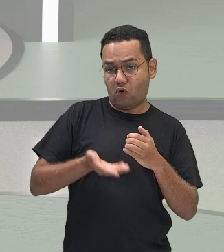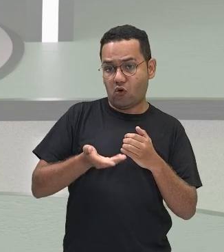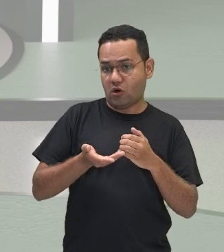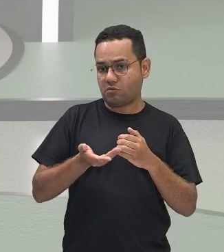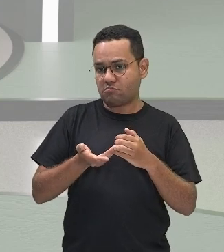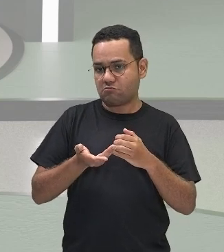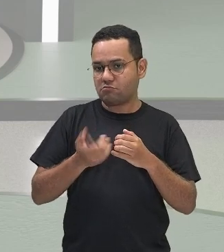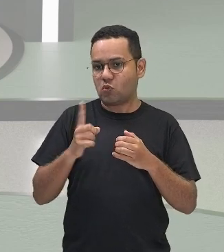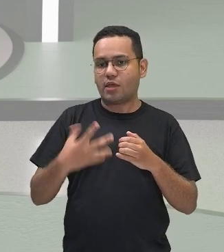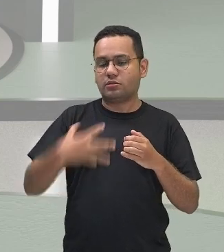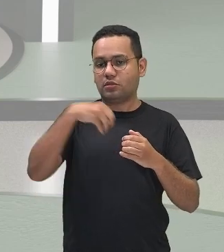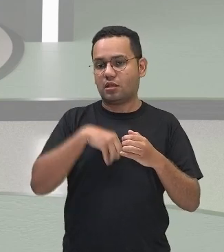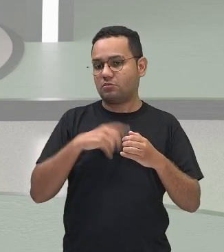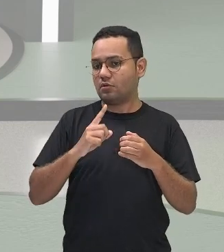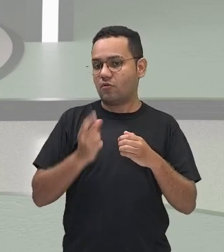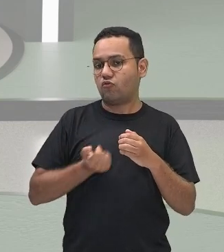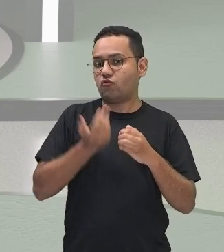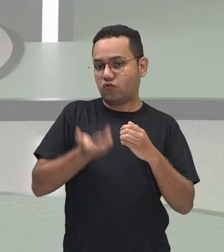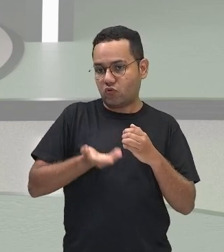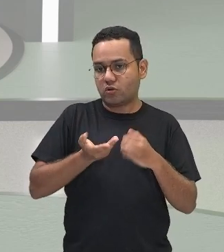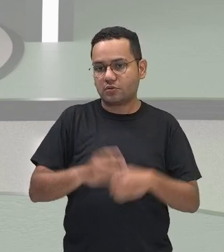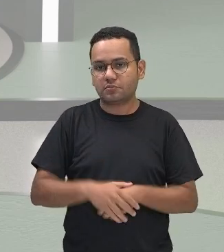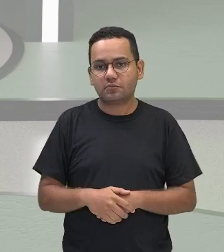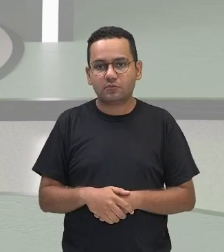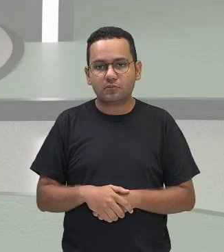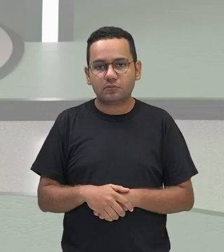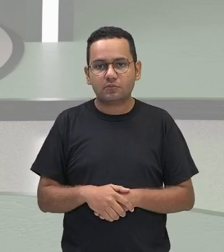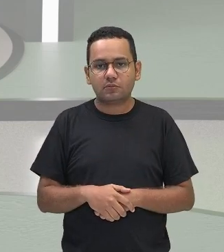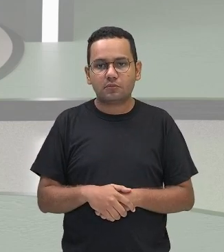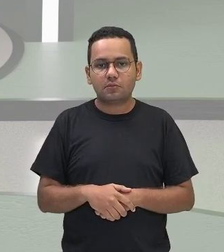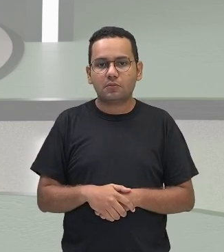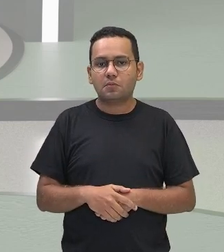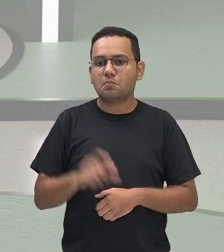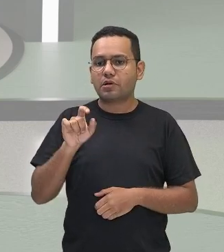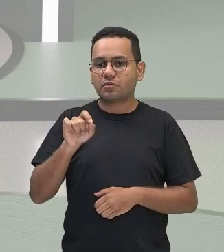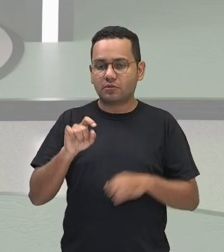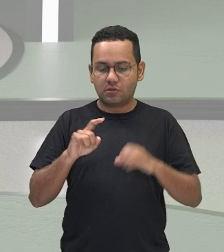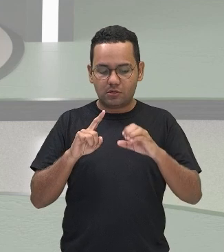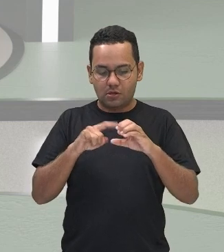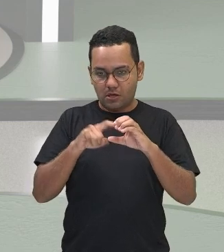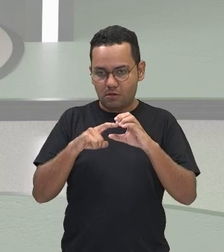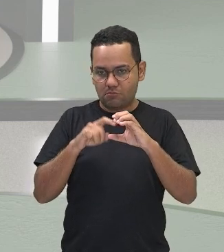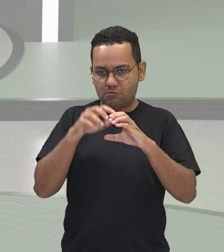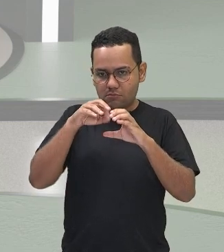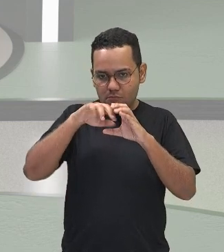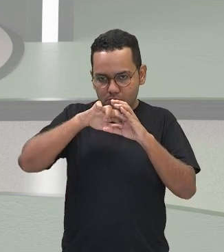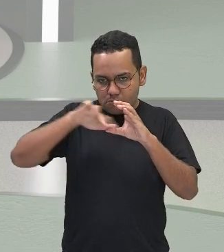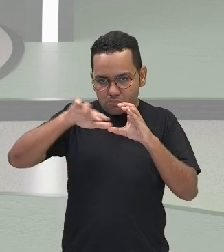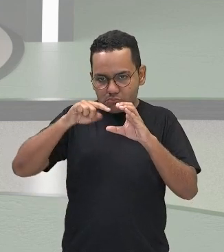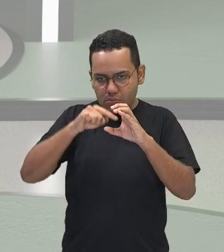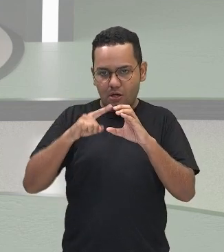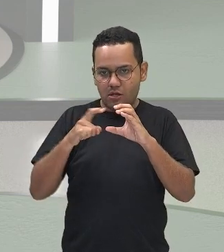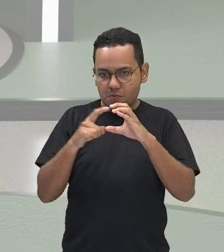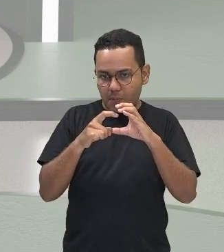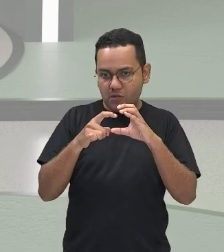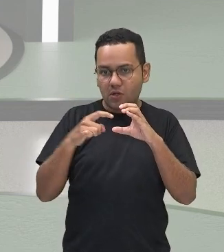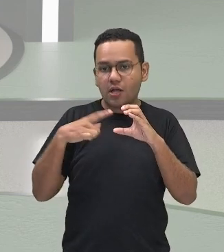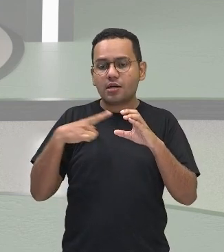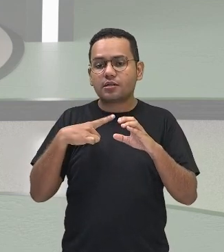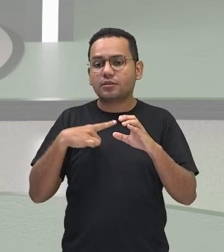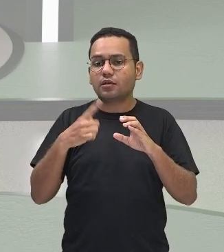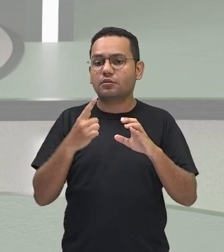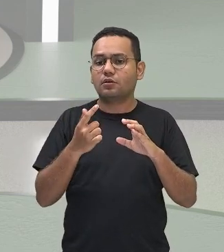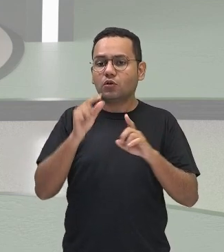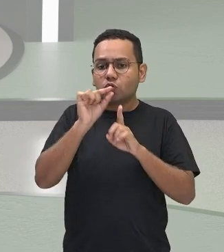numa cavidade interna do corpo, é para garantir que os espermatozoides sejam produzidos a uma temperatura pelo menos 1 grau